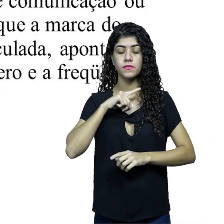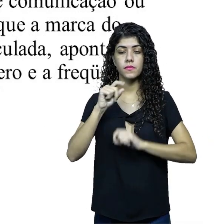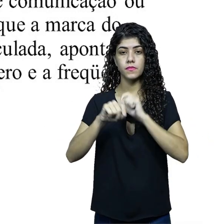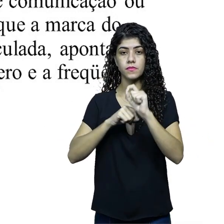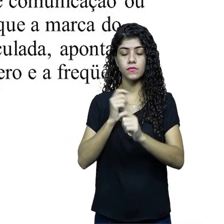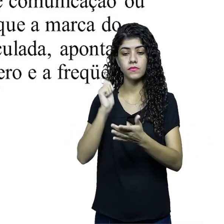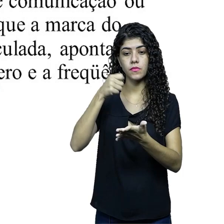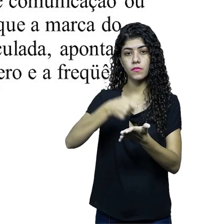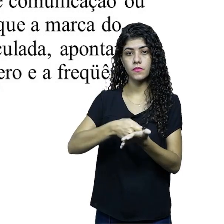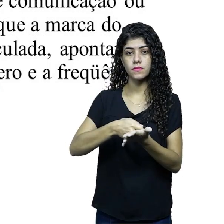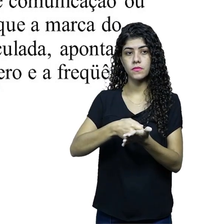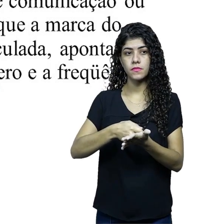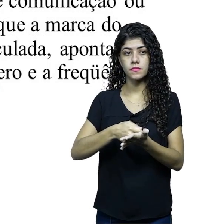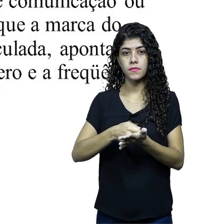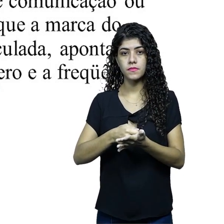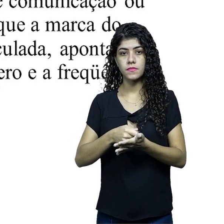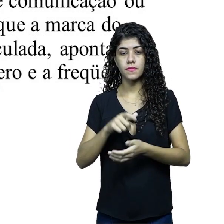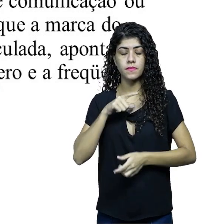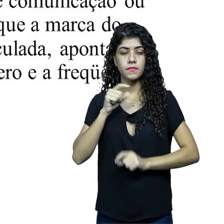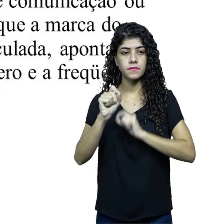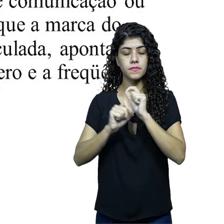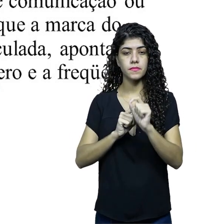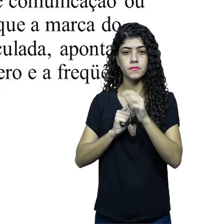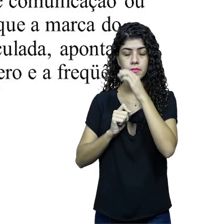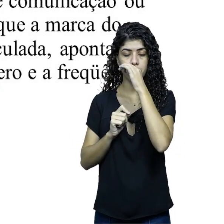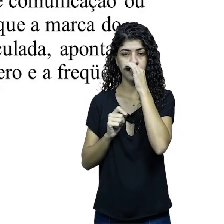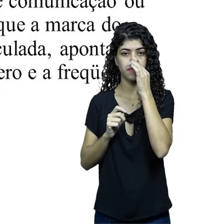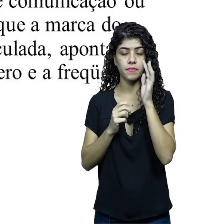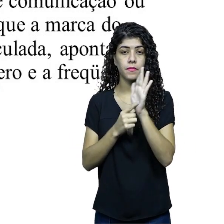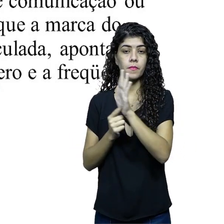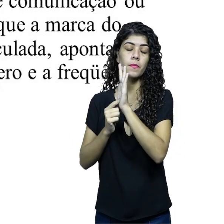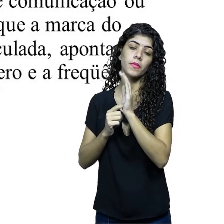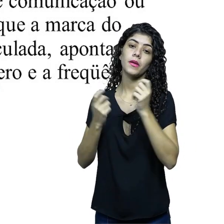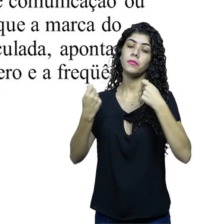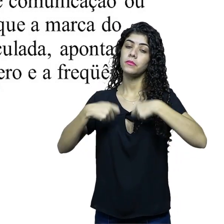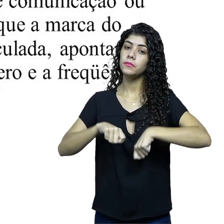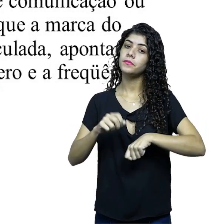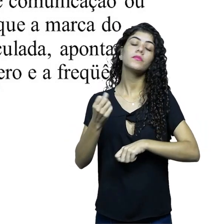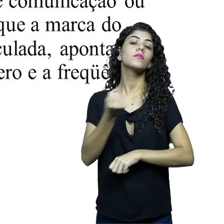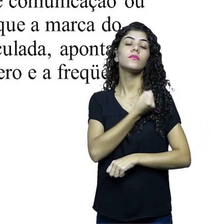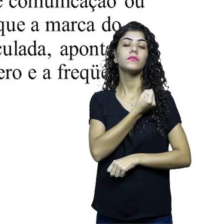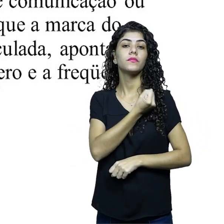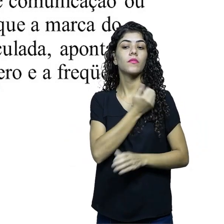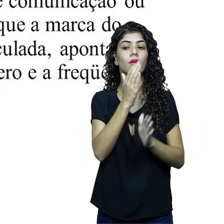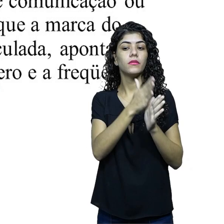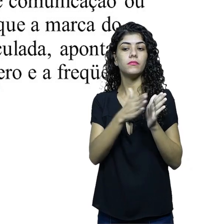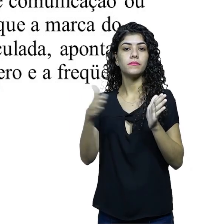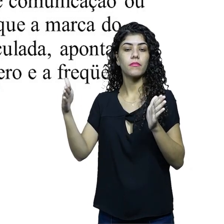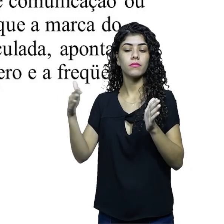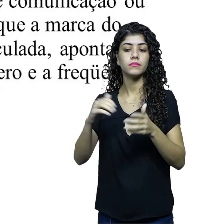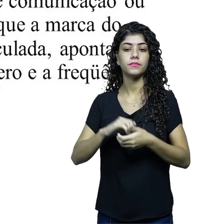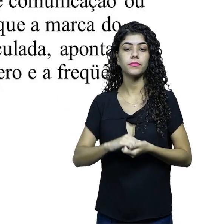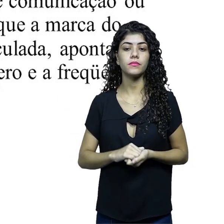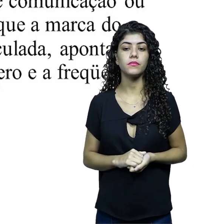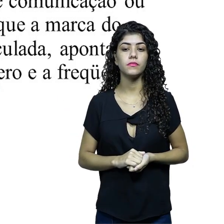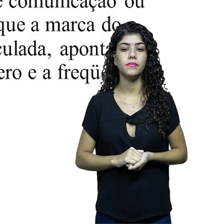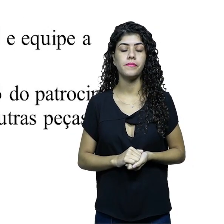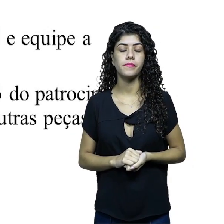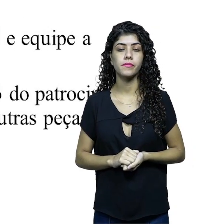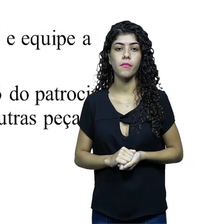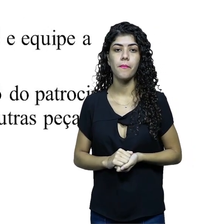gráficas em que a marca do investidor será veiculada, apontando, se possível, o número e a frequência dessas